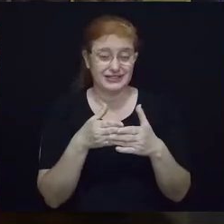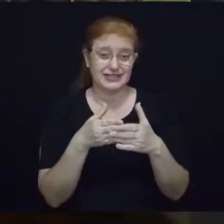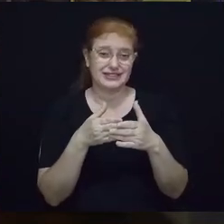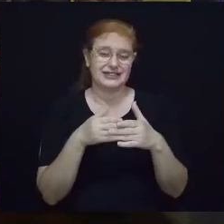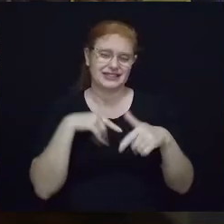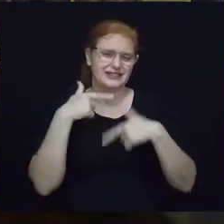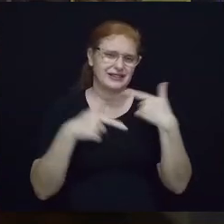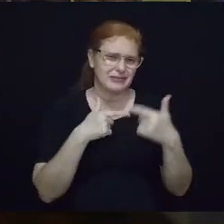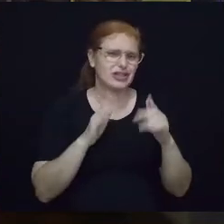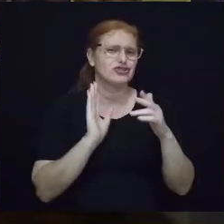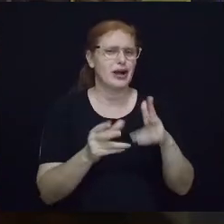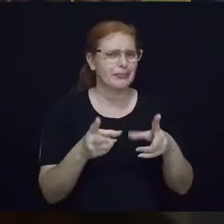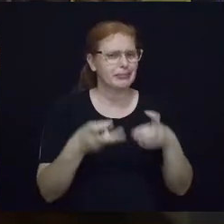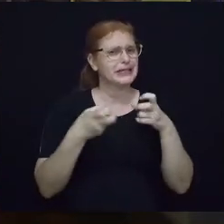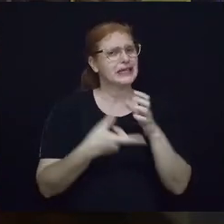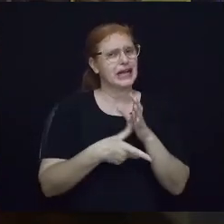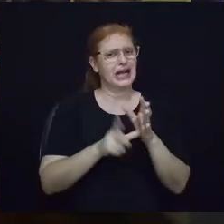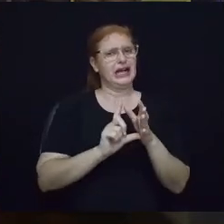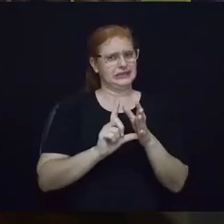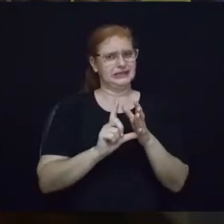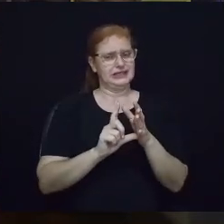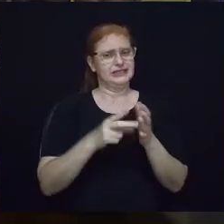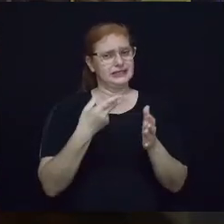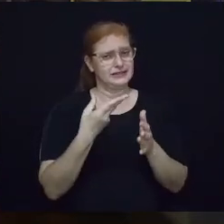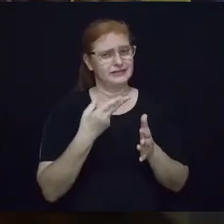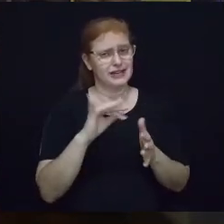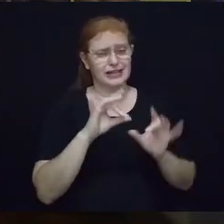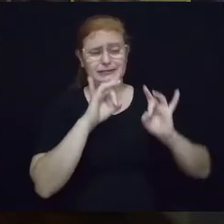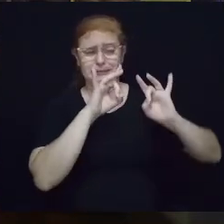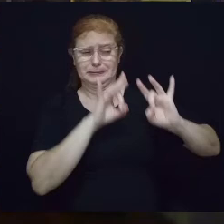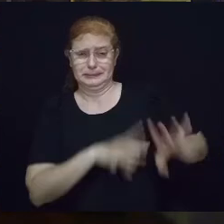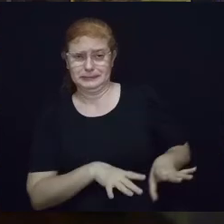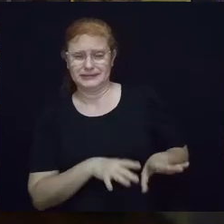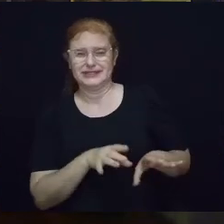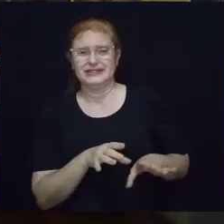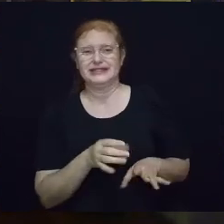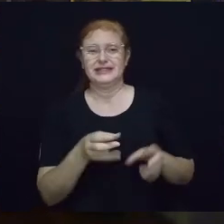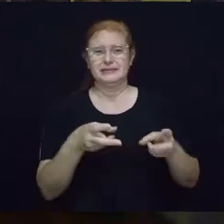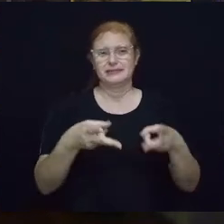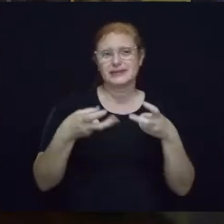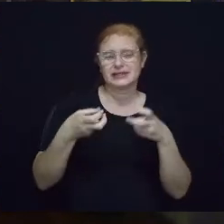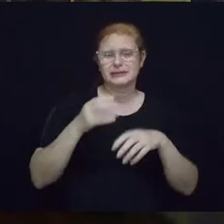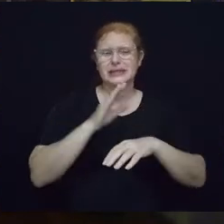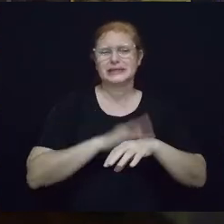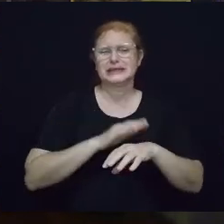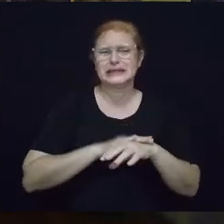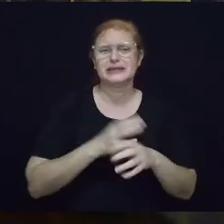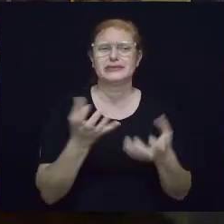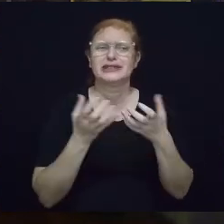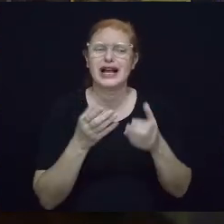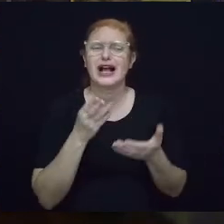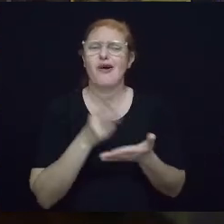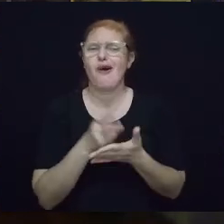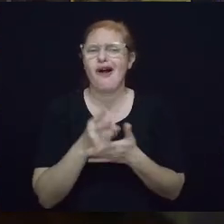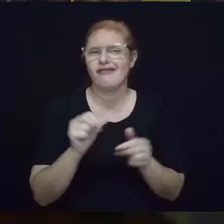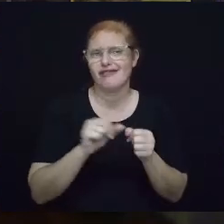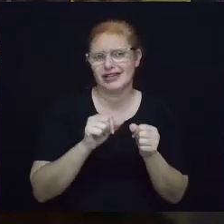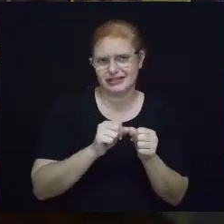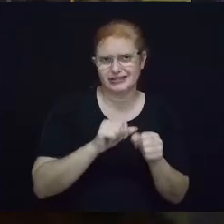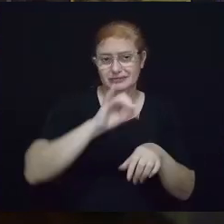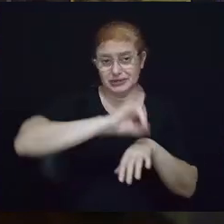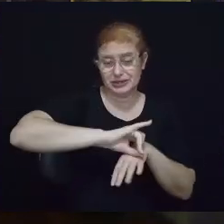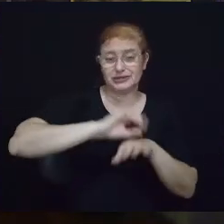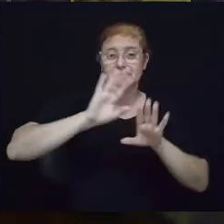de antemão que tu vai desistir, ou seja, tu consegue perceber esse tempo de trabalho. Mas o